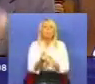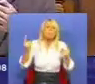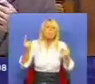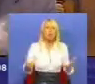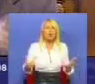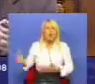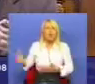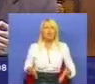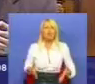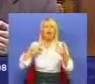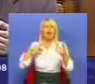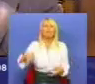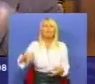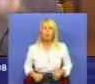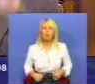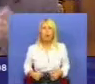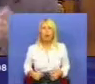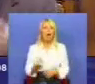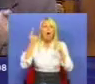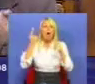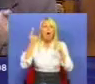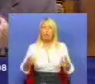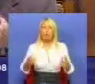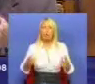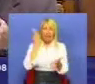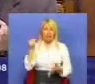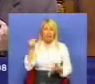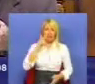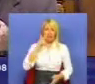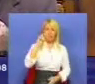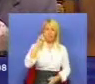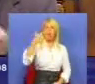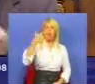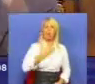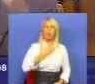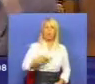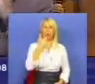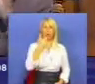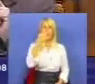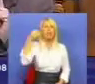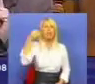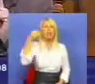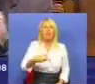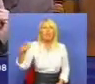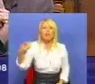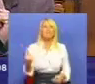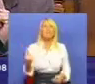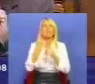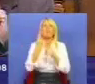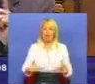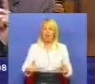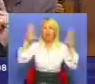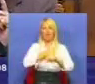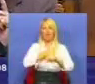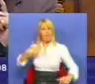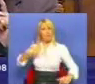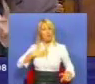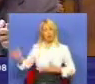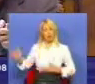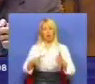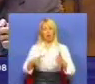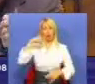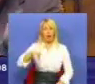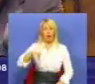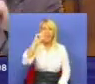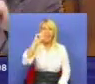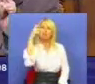as estradas de Portugal? Porquê até 31 de dezembro de 2099? Porquê é que a nova empresa Estradas de Portugal S.A.